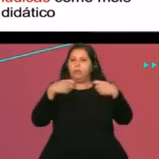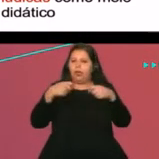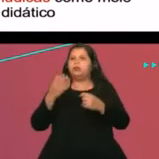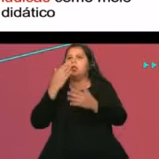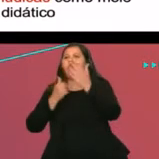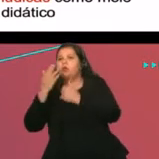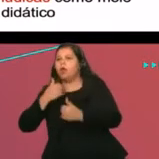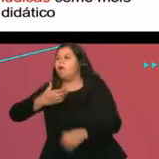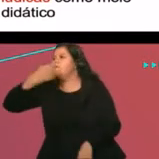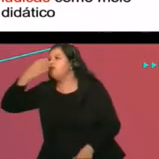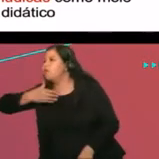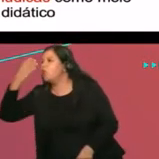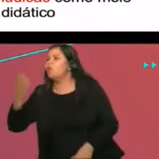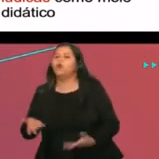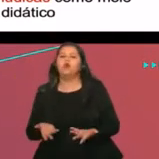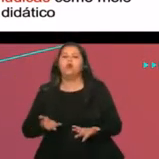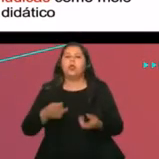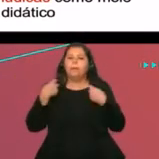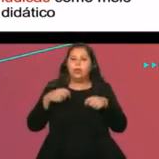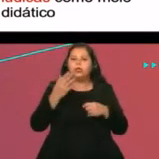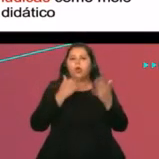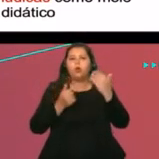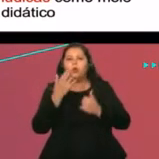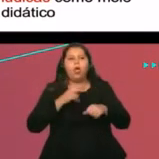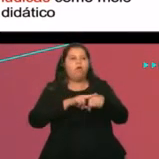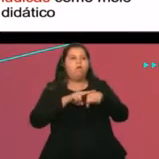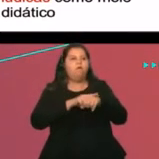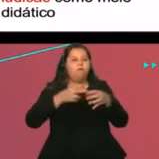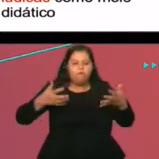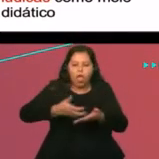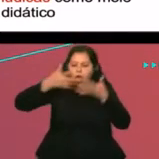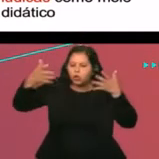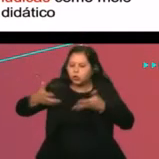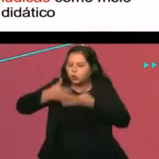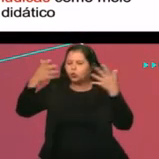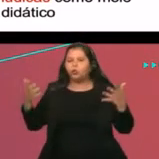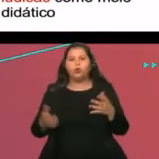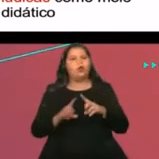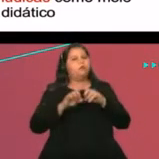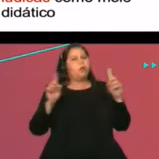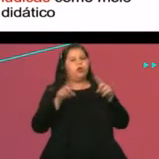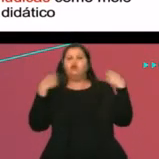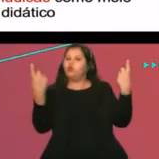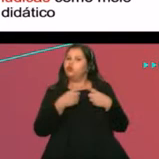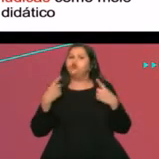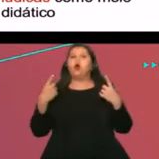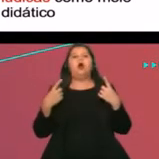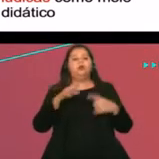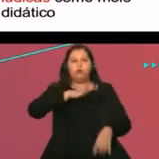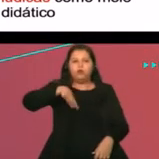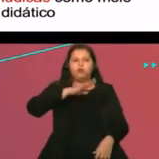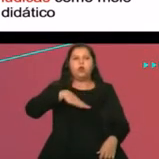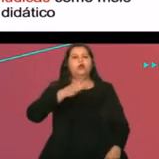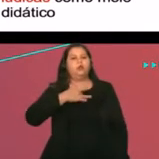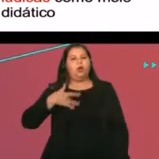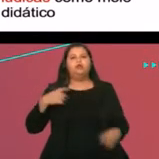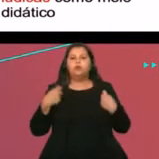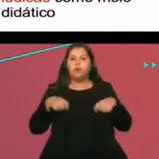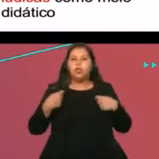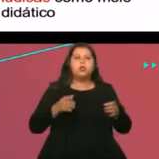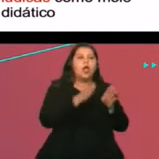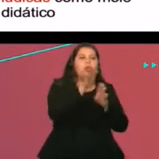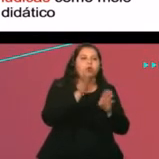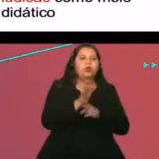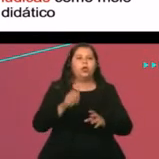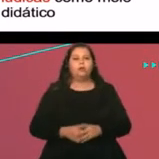muitas verduras que não falei pra vocês eu não sou nutricionista mas todo profissional de saúde tem que fazer esse tipo de conselho é o falo gente coloca em